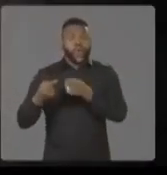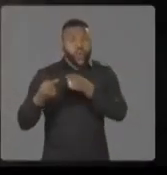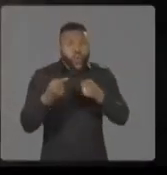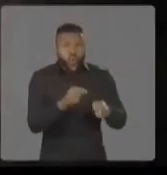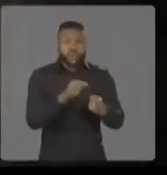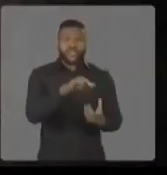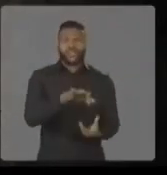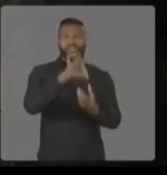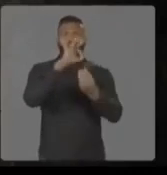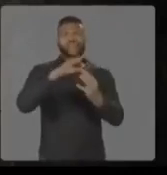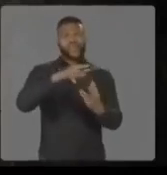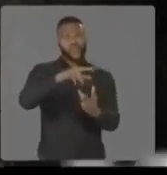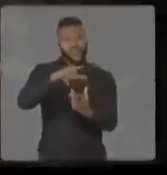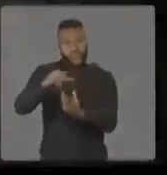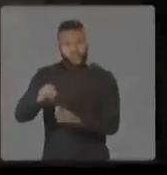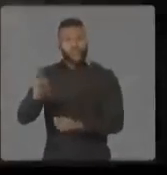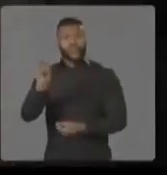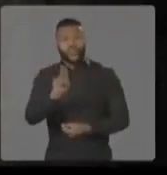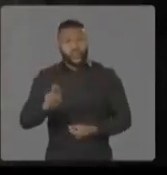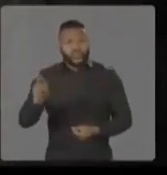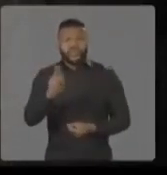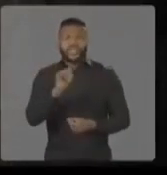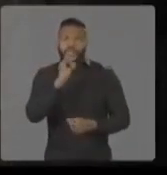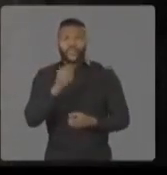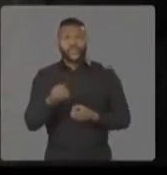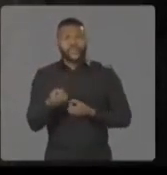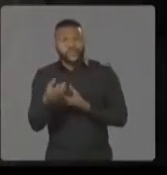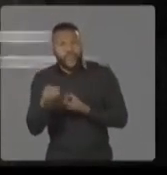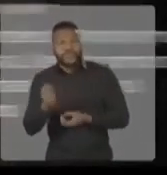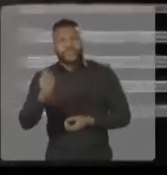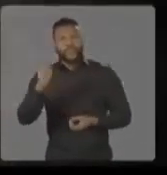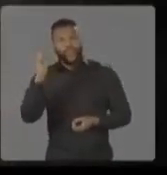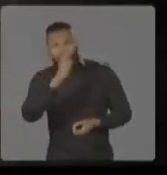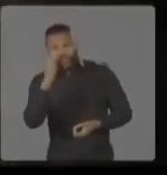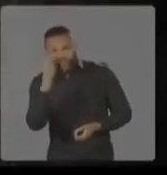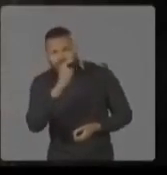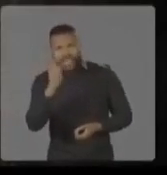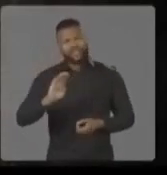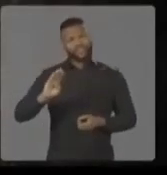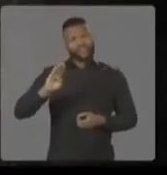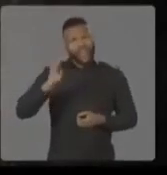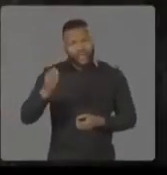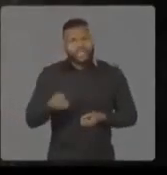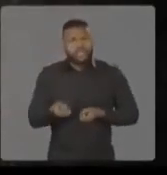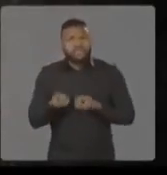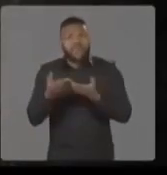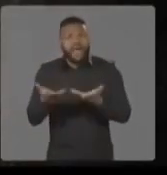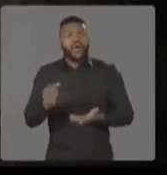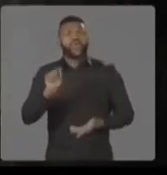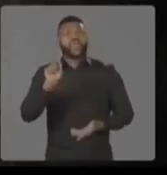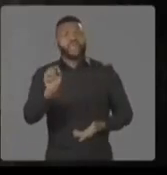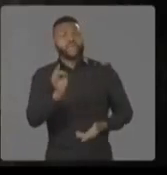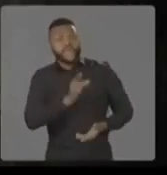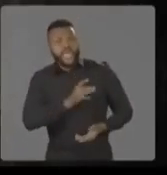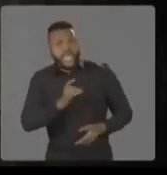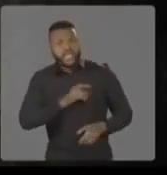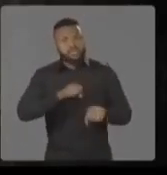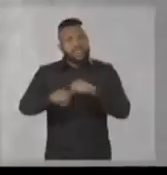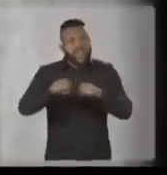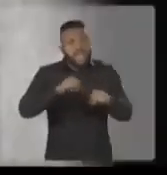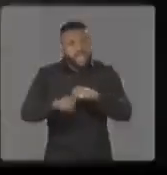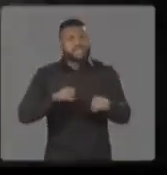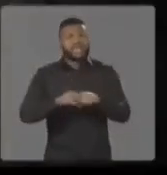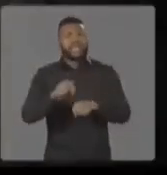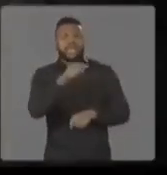regimes democráticos pelo mundo. Ele utiliza notícias falsas, as fake news, para espalhar medo e violência para vencer